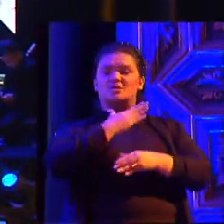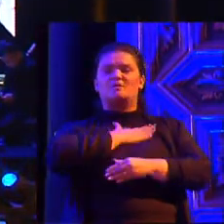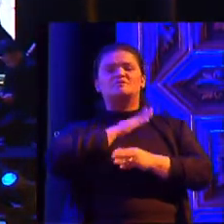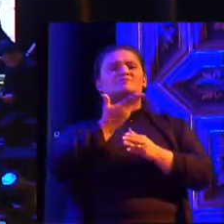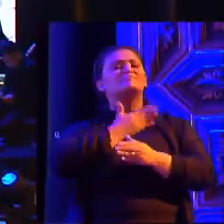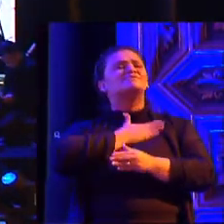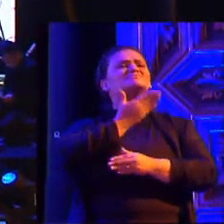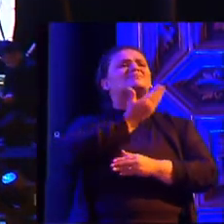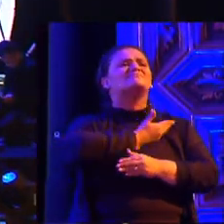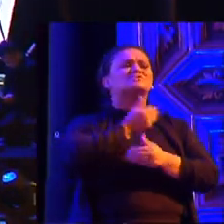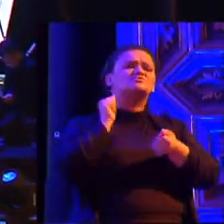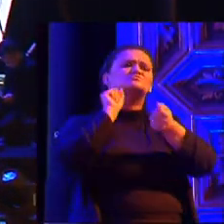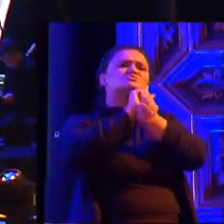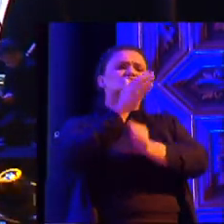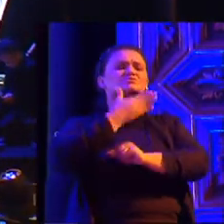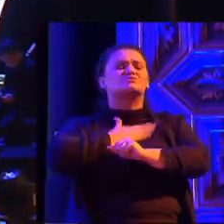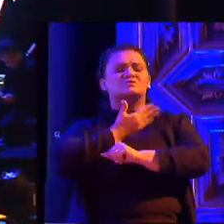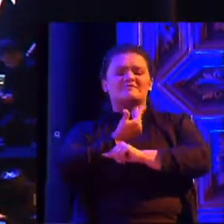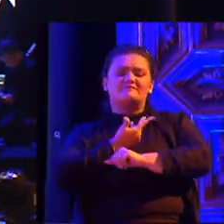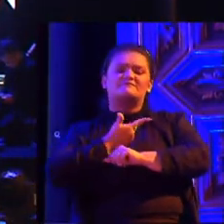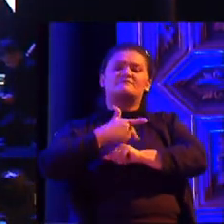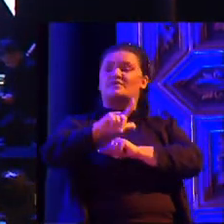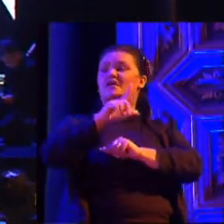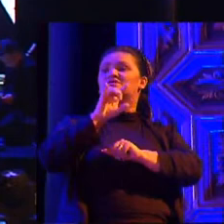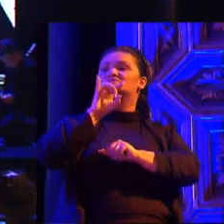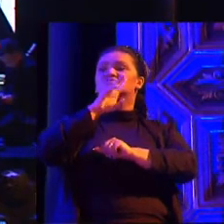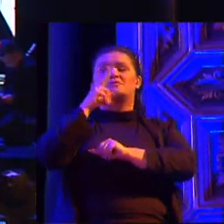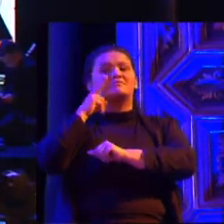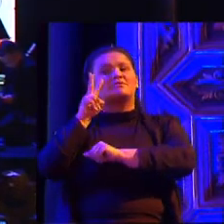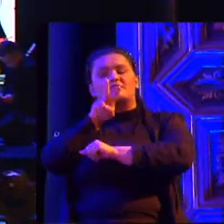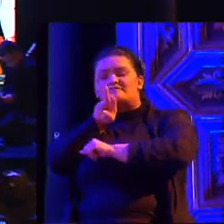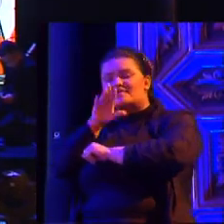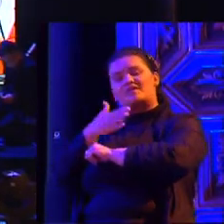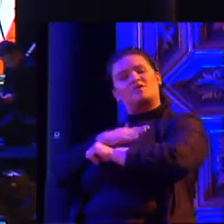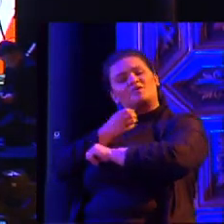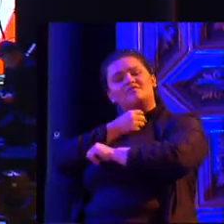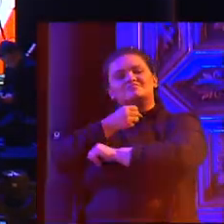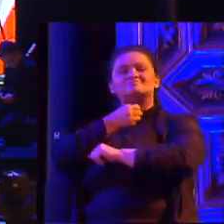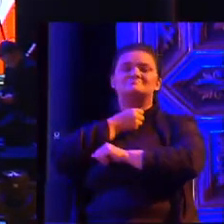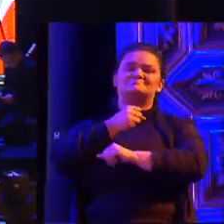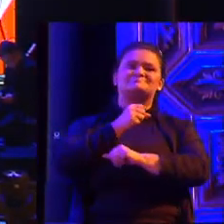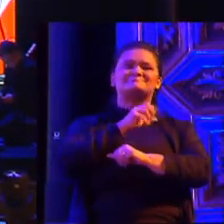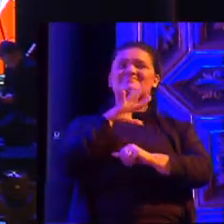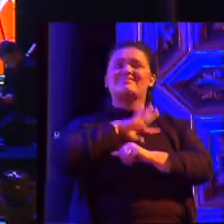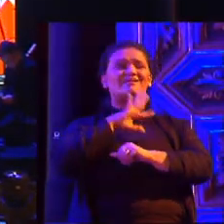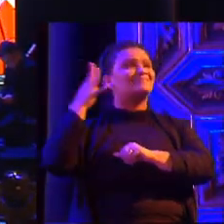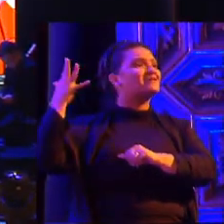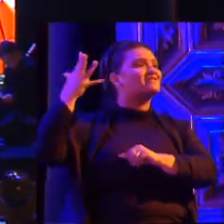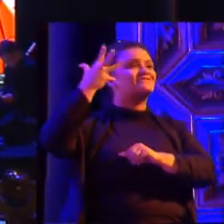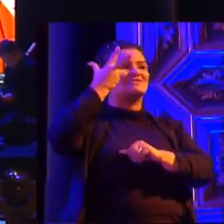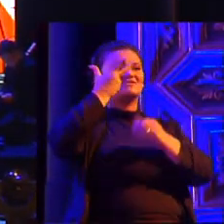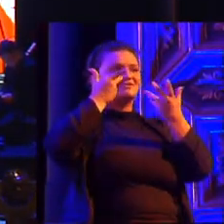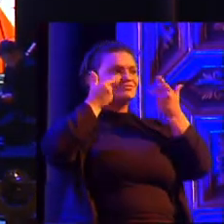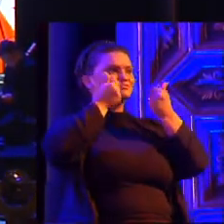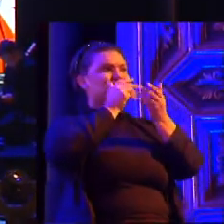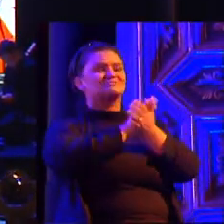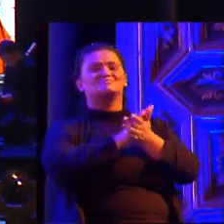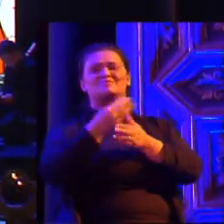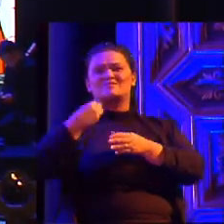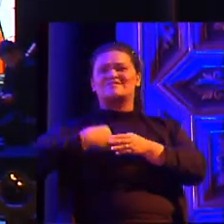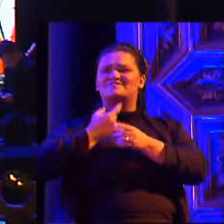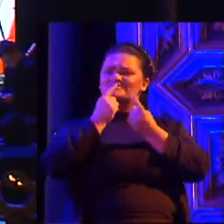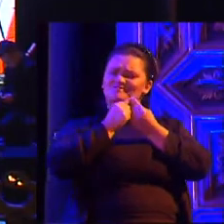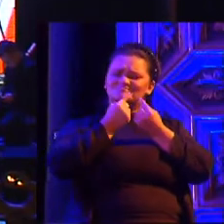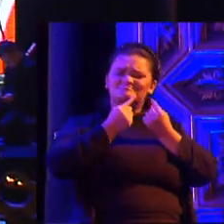que me acompanham, que saem por aí, só para ver a gente cantar. Isso é maravilhoso. Vida